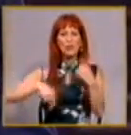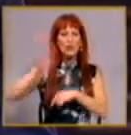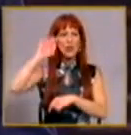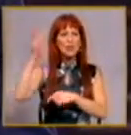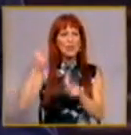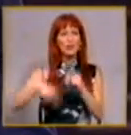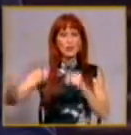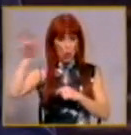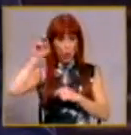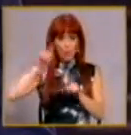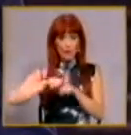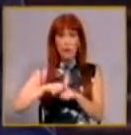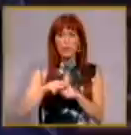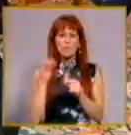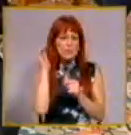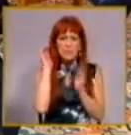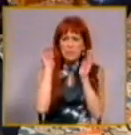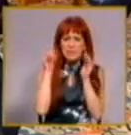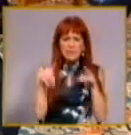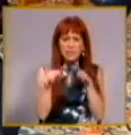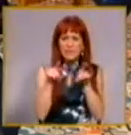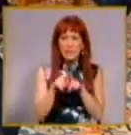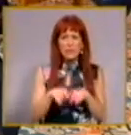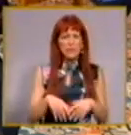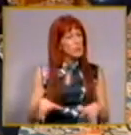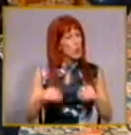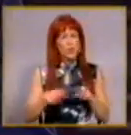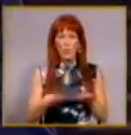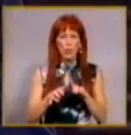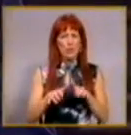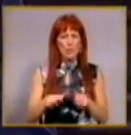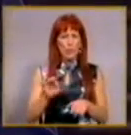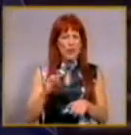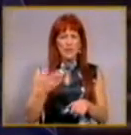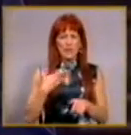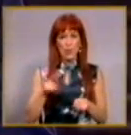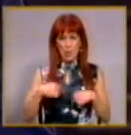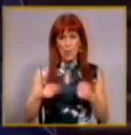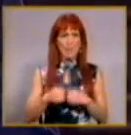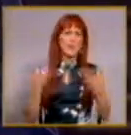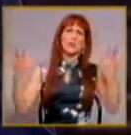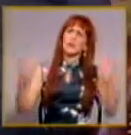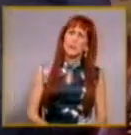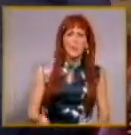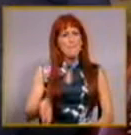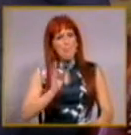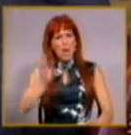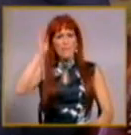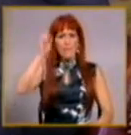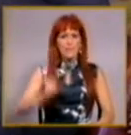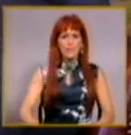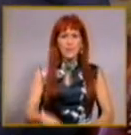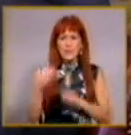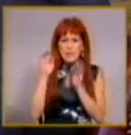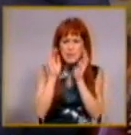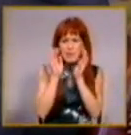E todos sabemos, todos ouvimos o murmúrio destes corredores e o inconformismo do grupo parlamentar do PSD com o seu próprio partido. Quer dizer, este murmúrio